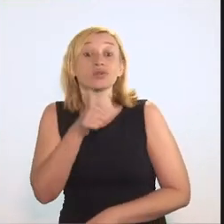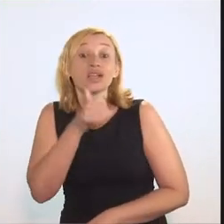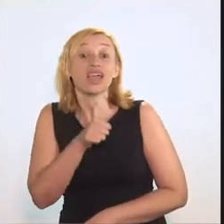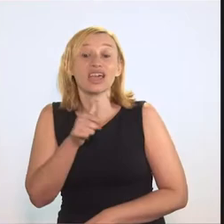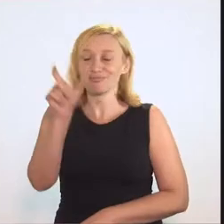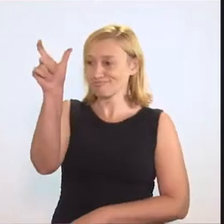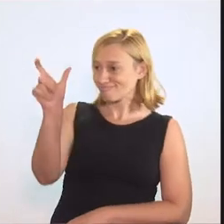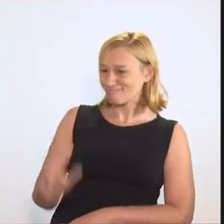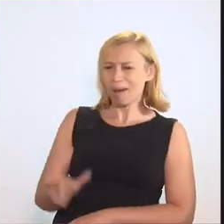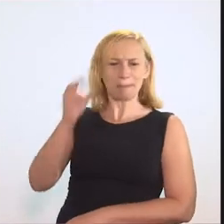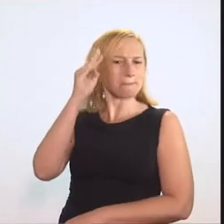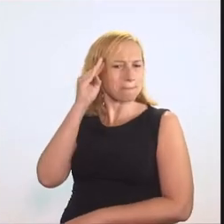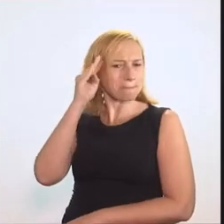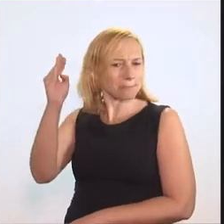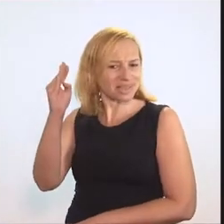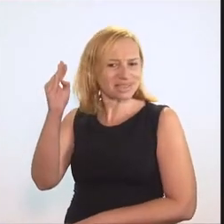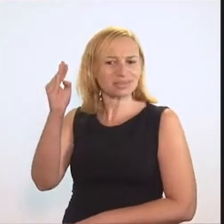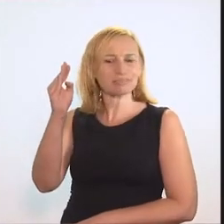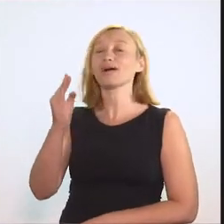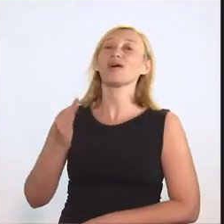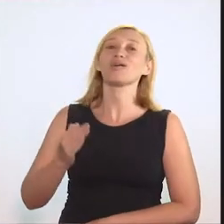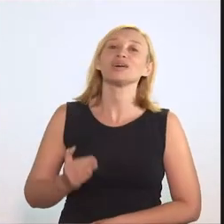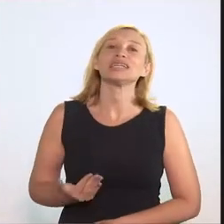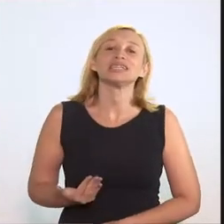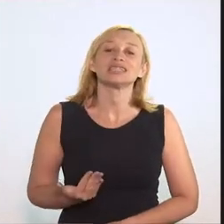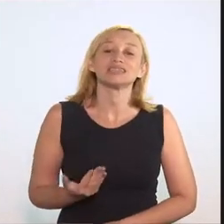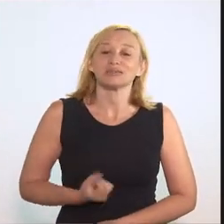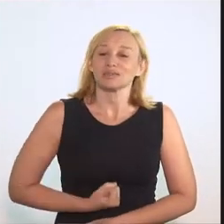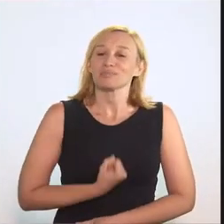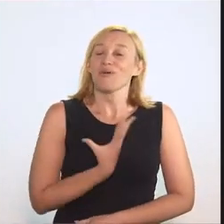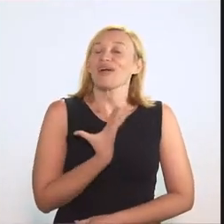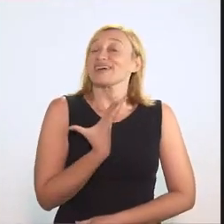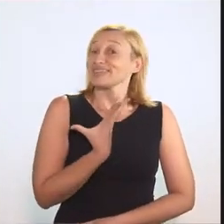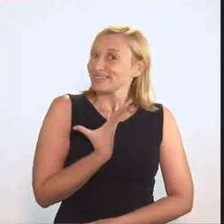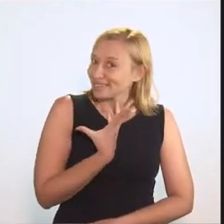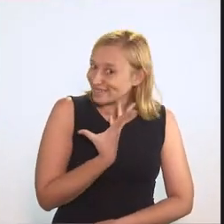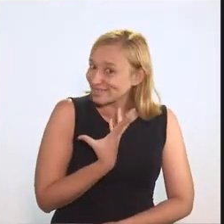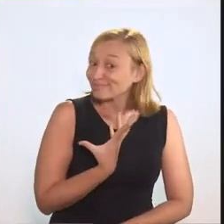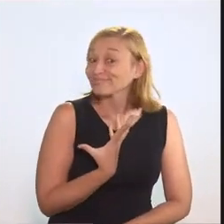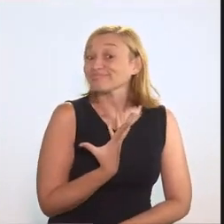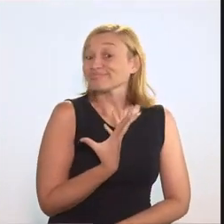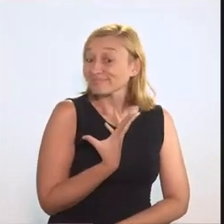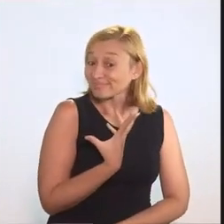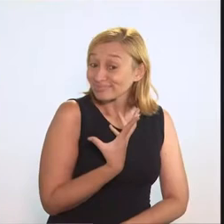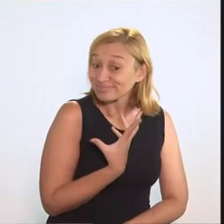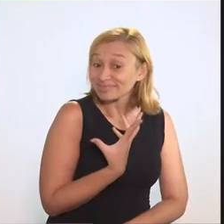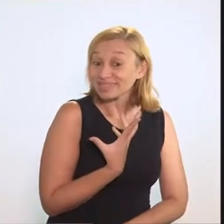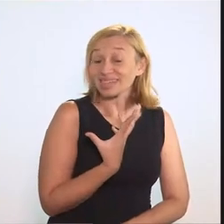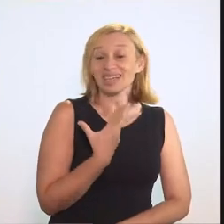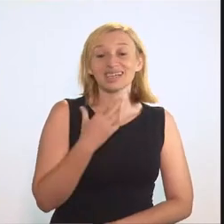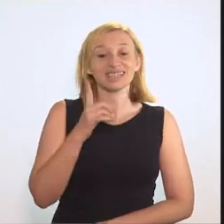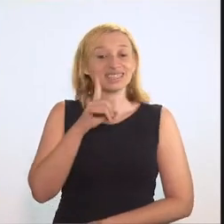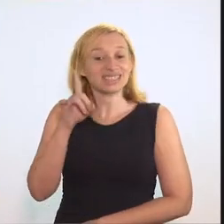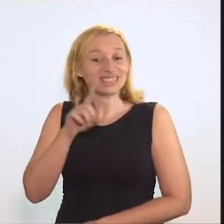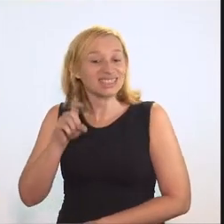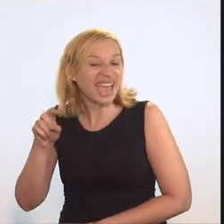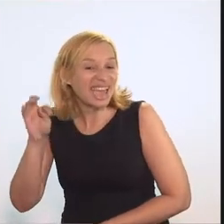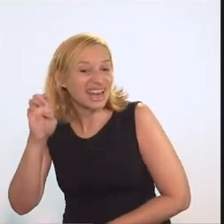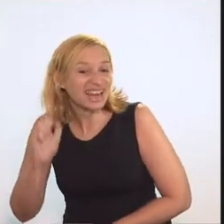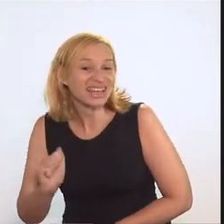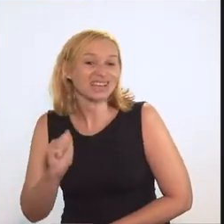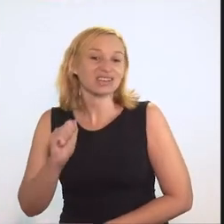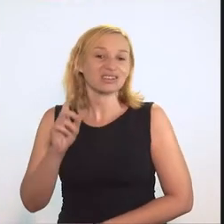a mulher como personagem principal, mas de uma maneira poética, né? A Délia